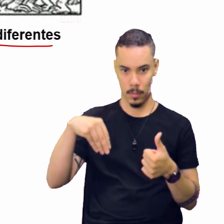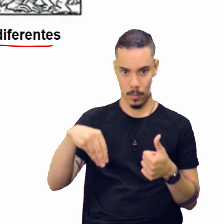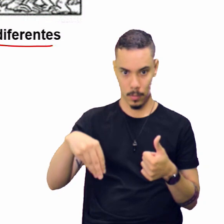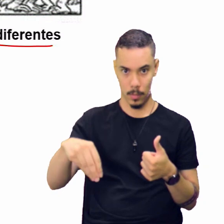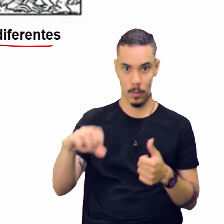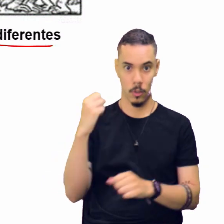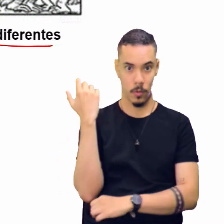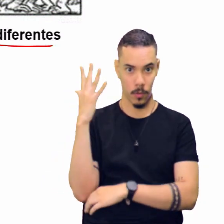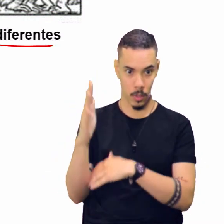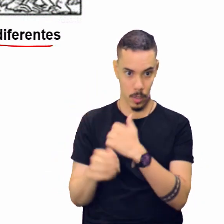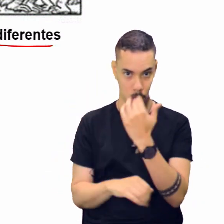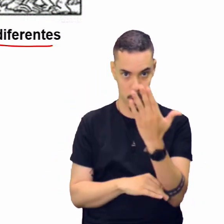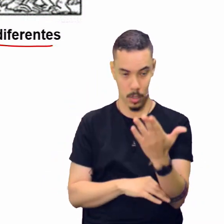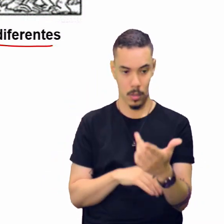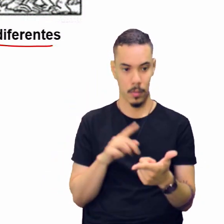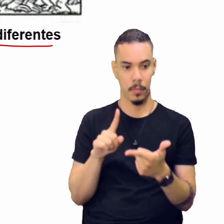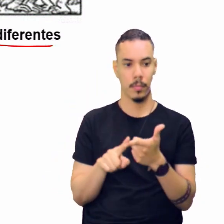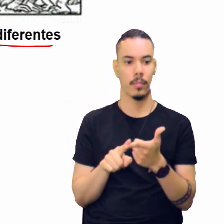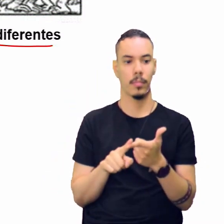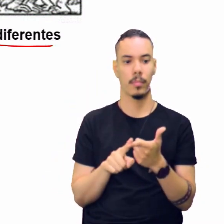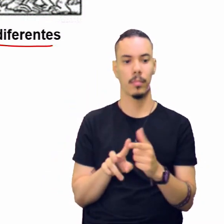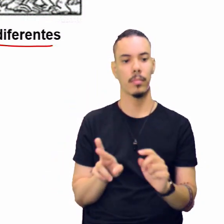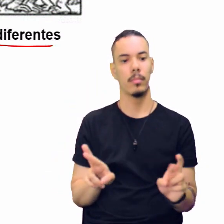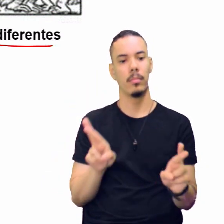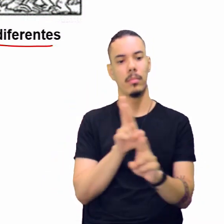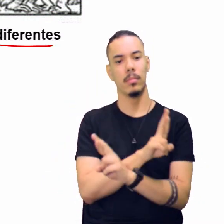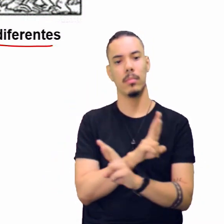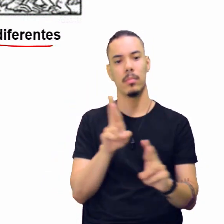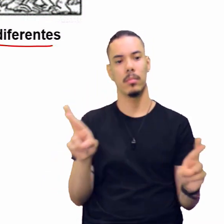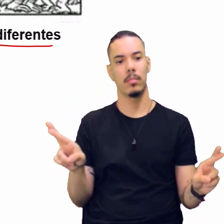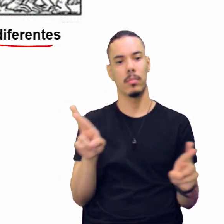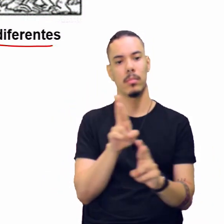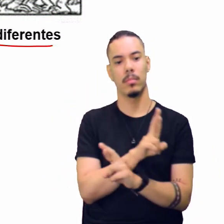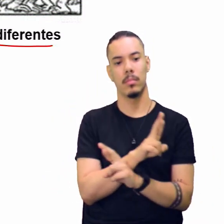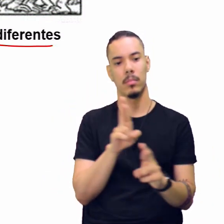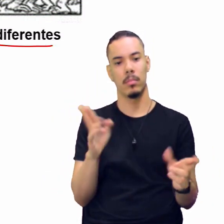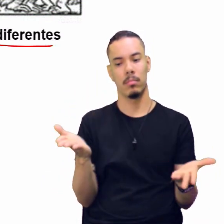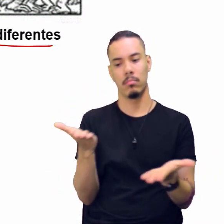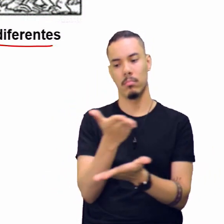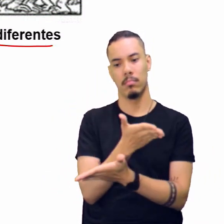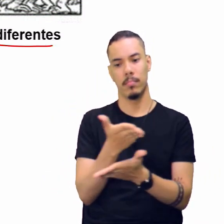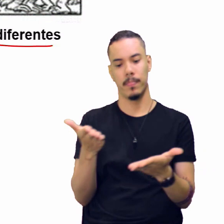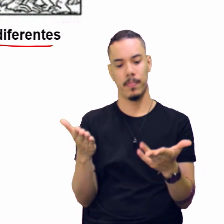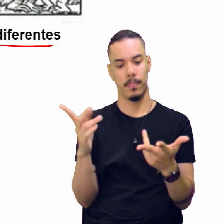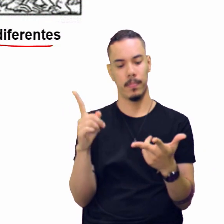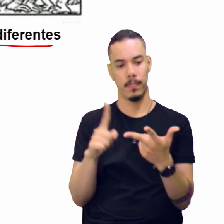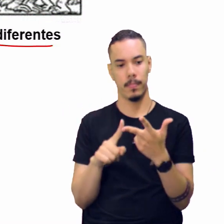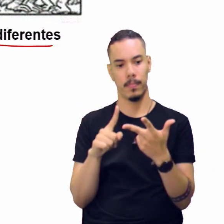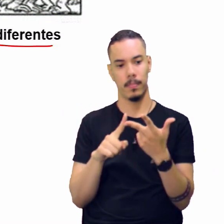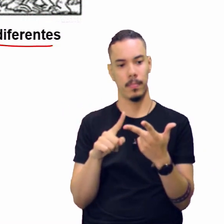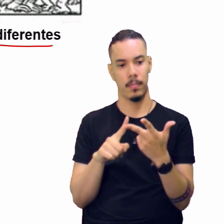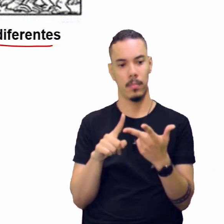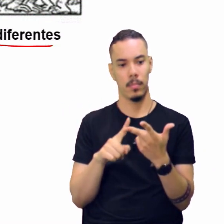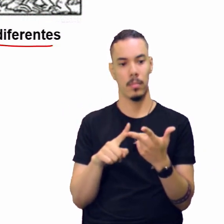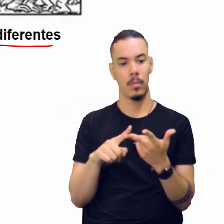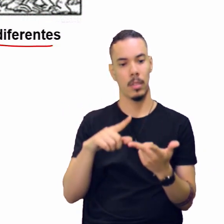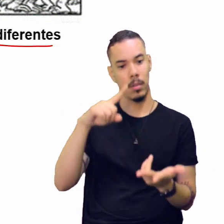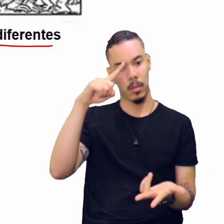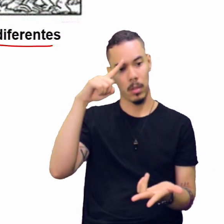de floresta, B, as relações interpessoais, C,